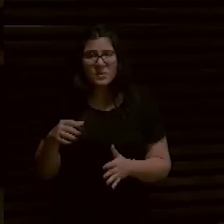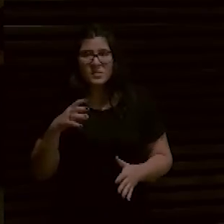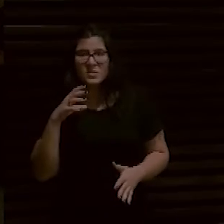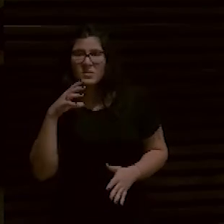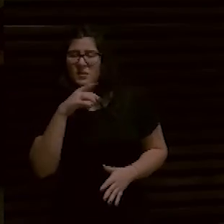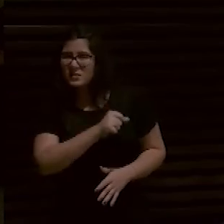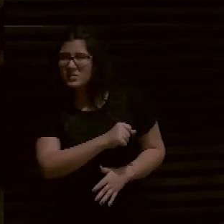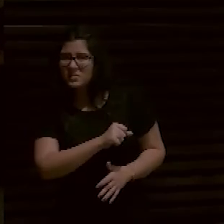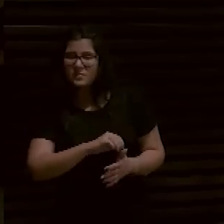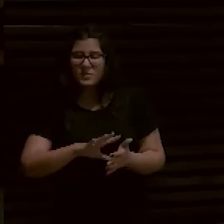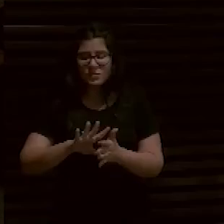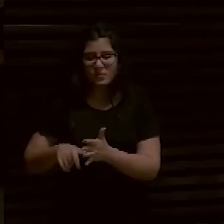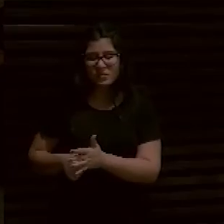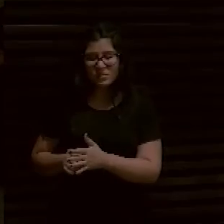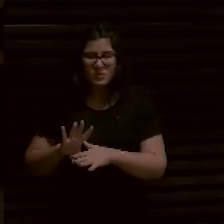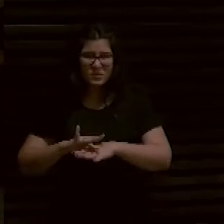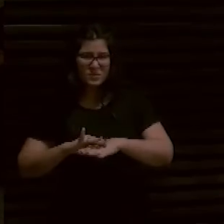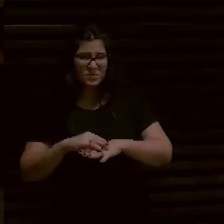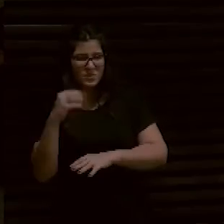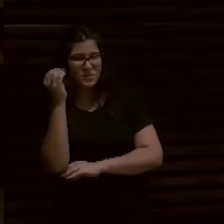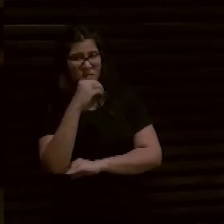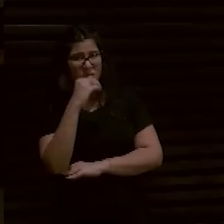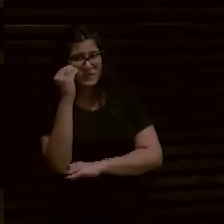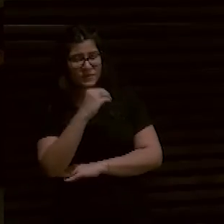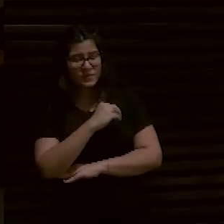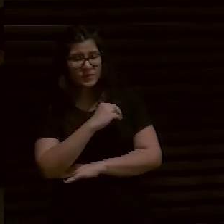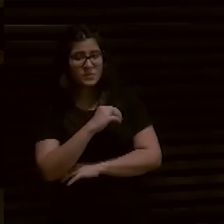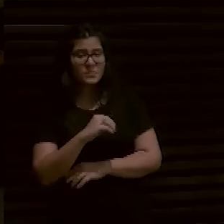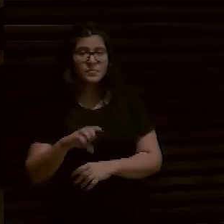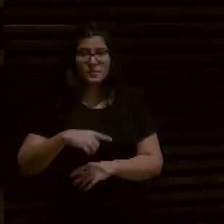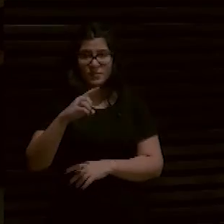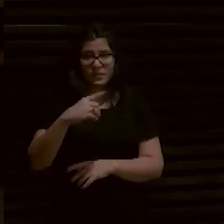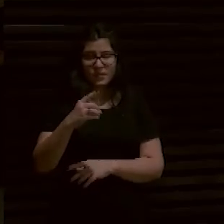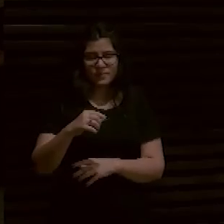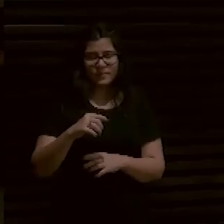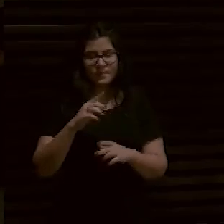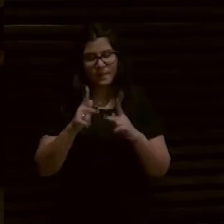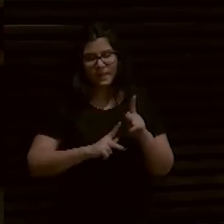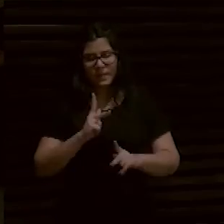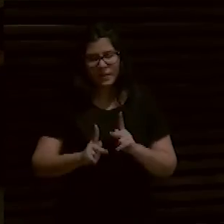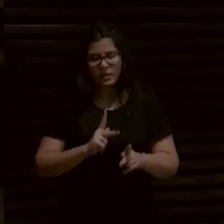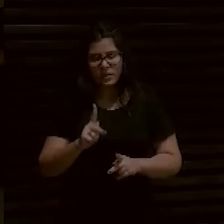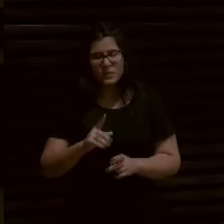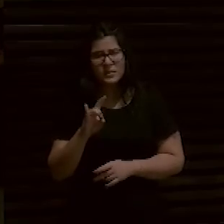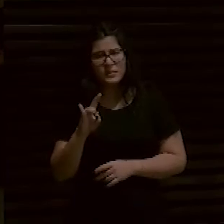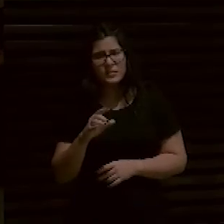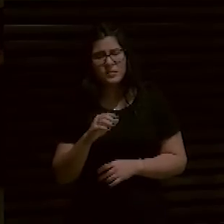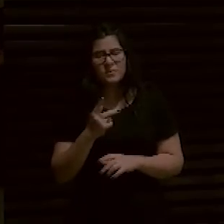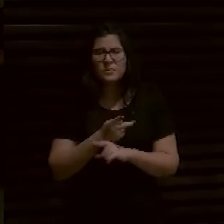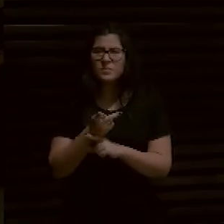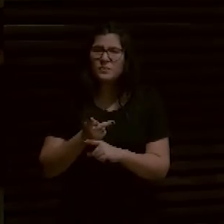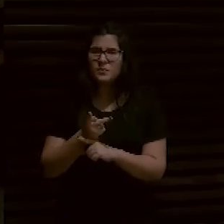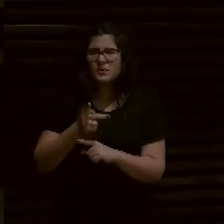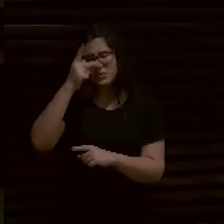desesperadamente corrupto, doente, frágil. Desde então, o homem procura apenas as suas volúpias e